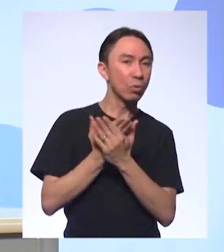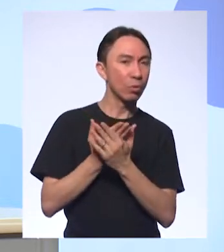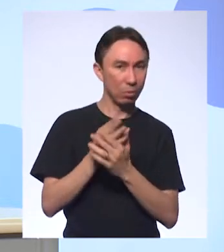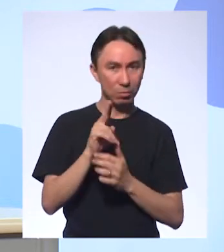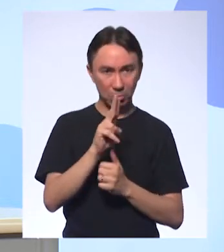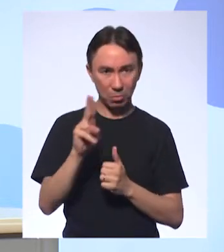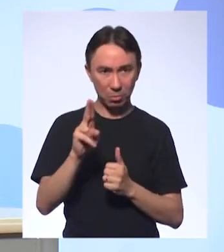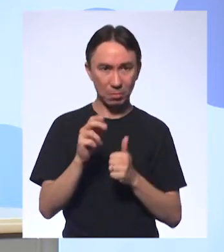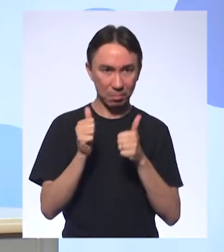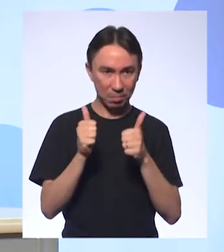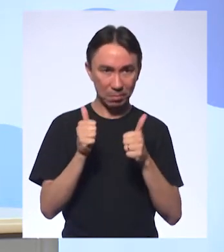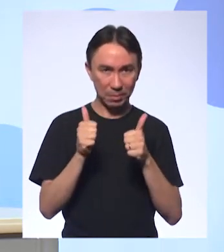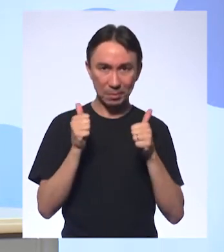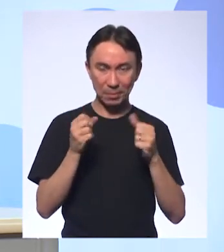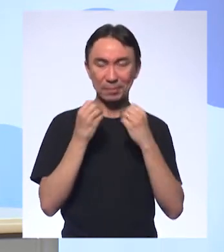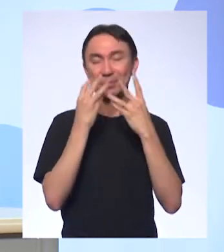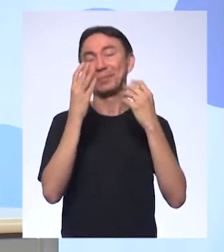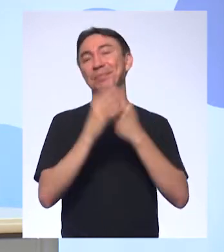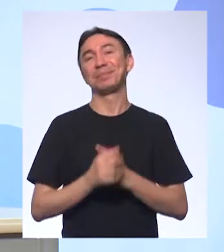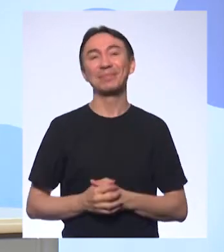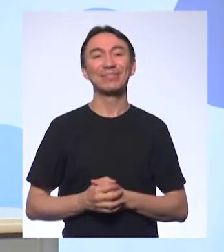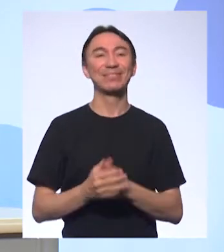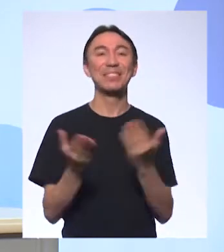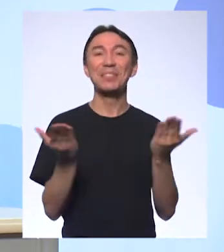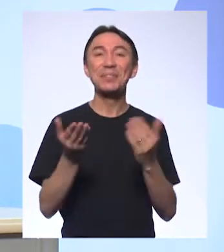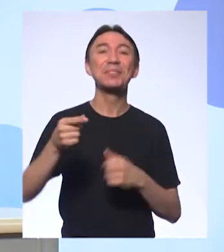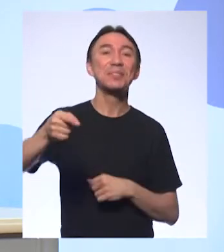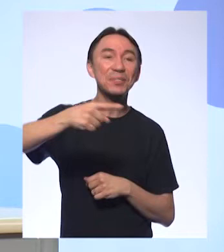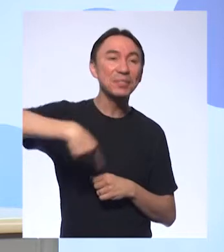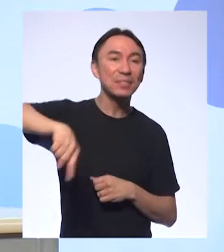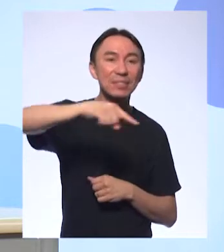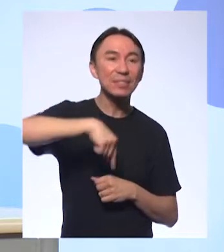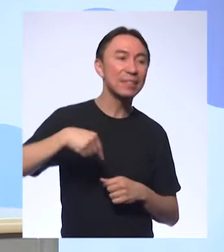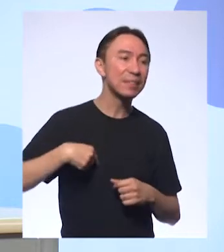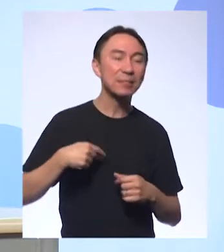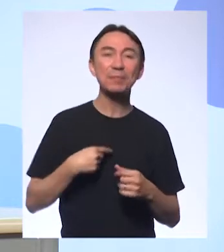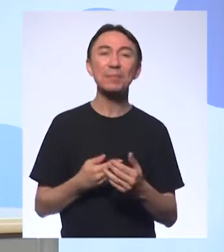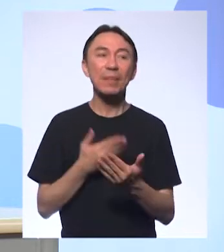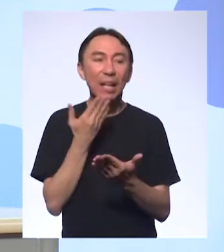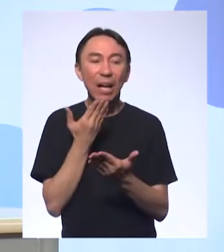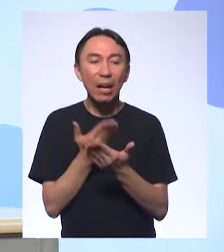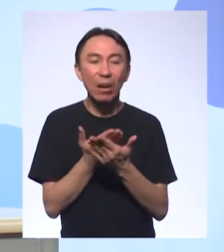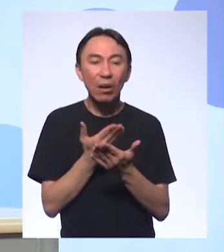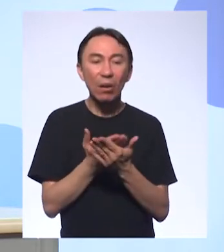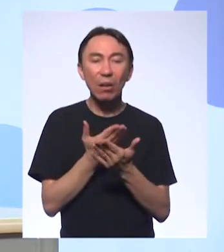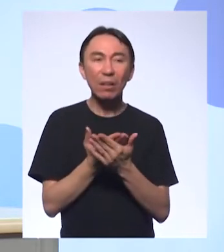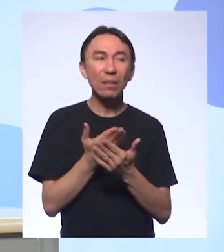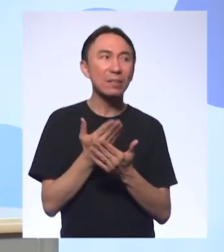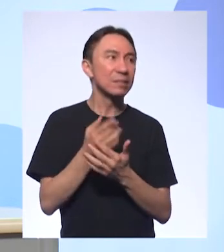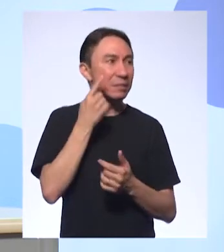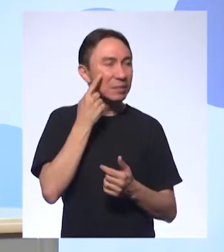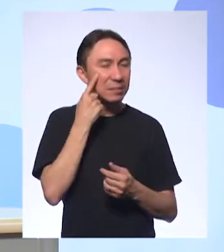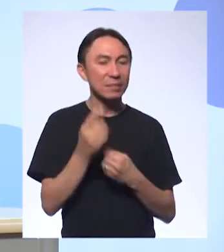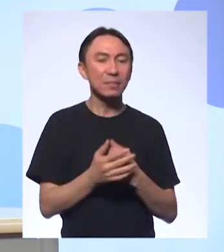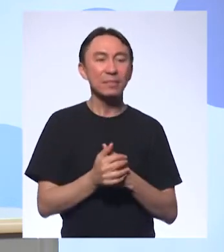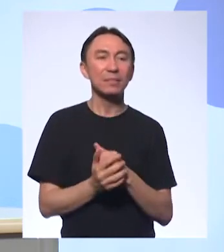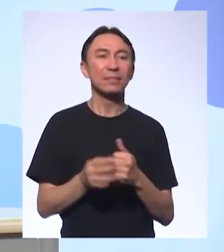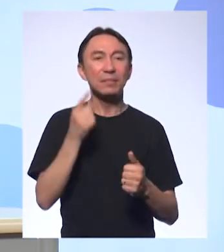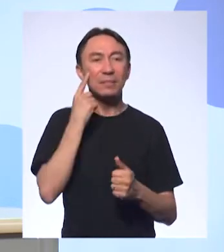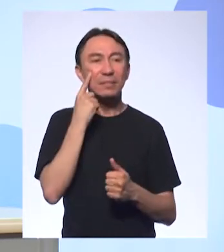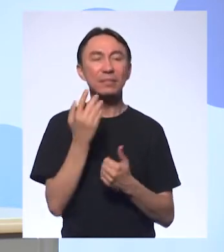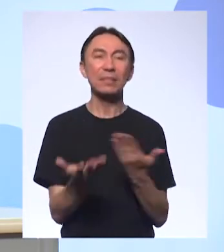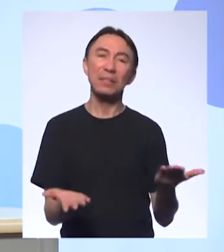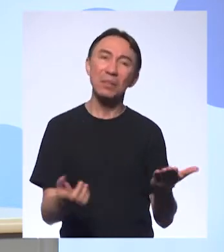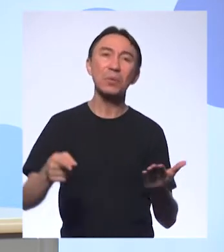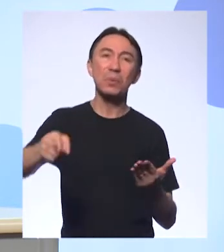conosco, construir essa aula junto com a gente, essa aula aí de biologia para o primeiro ano que o Joel vai conduzir. E